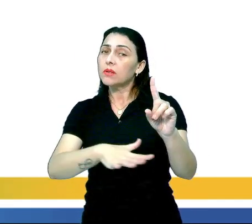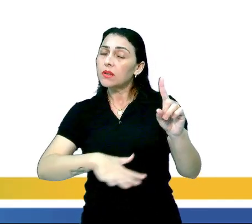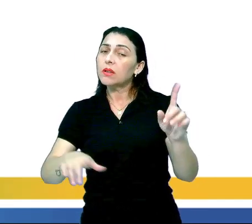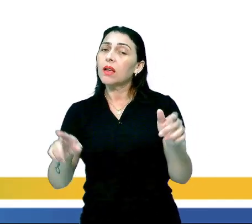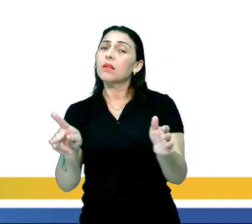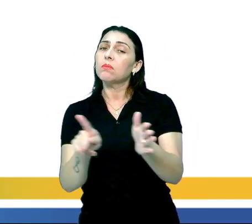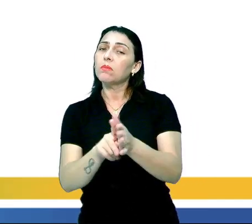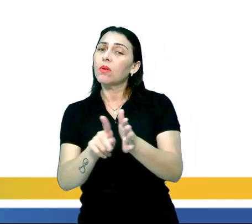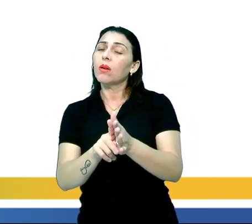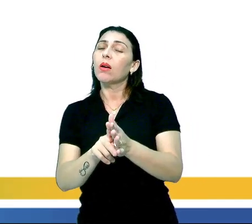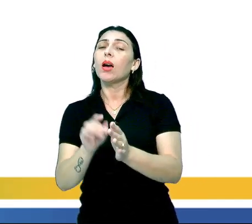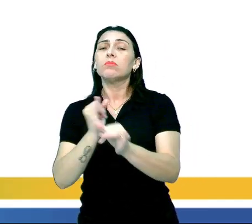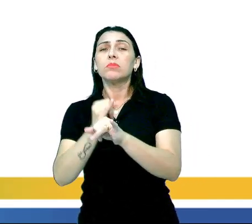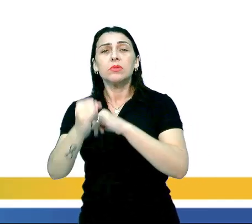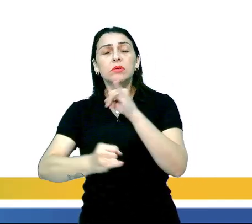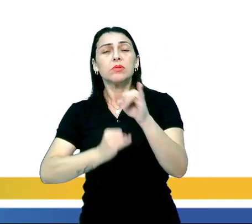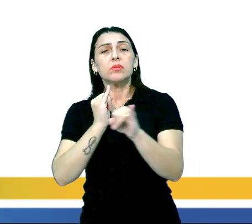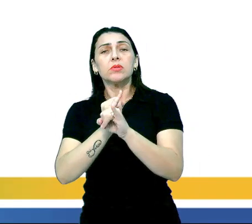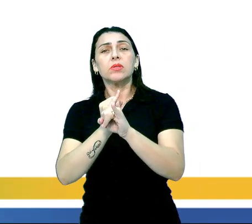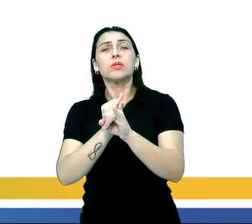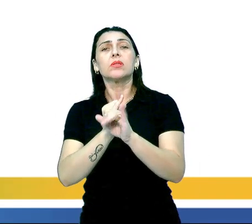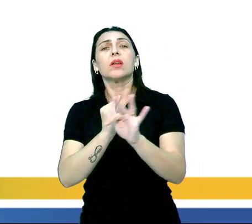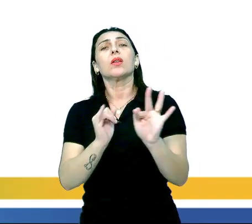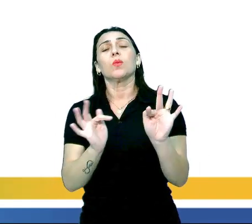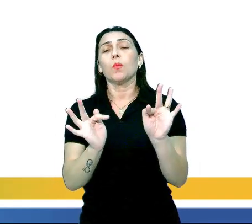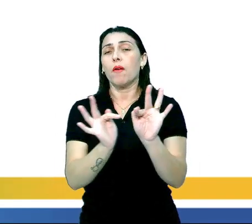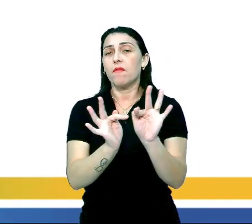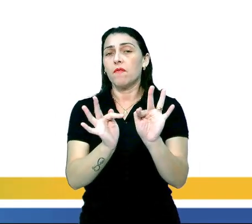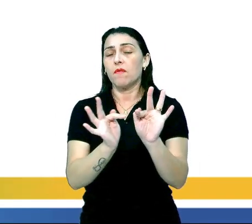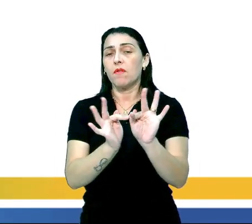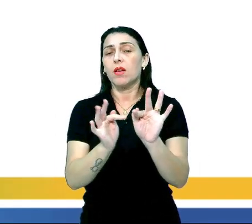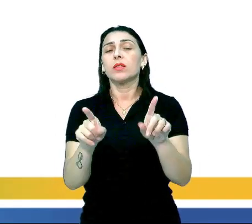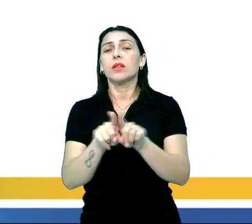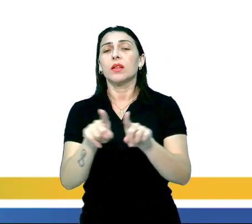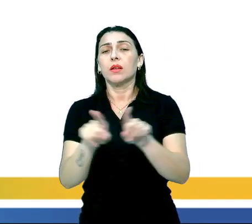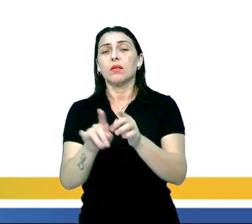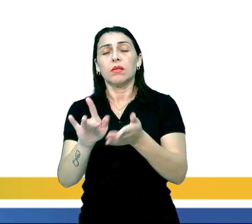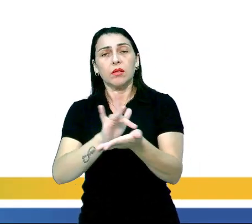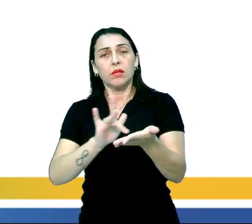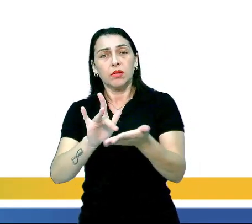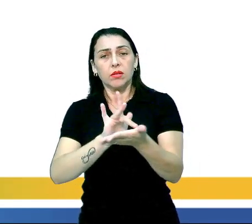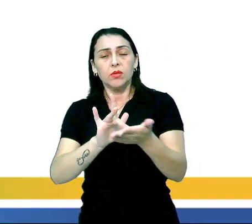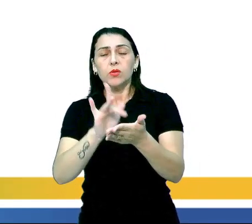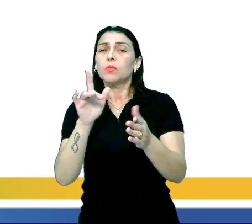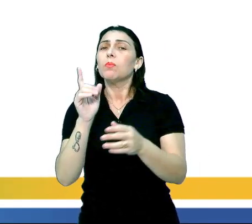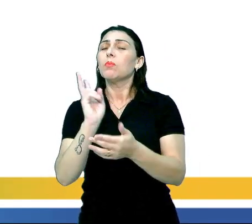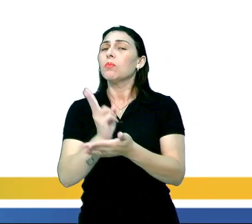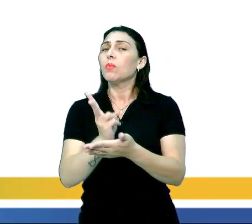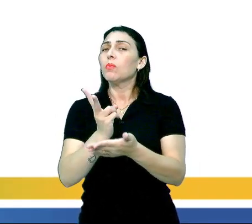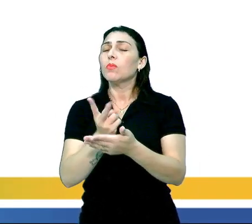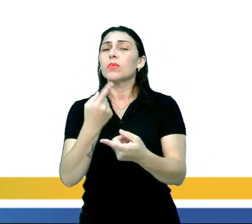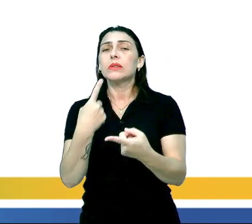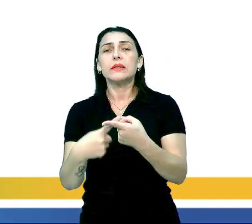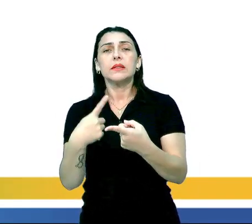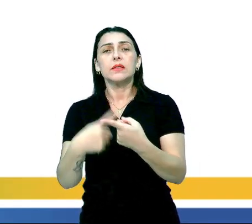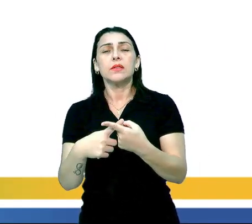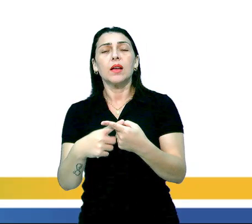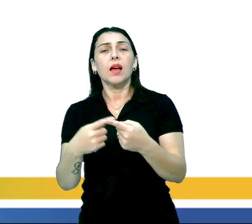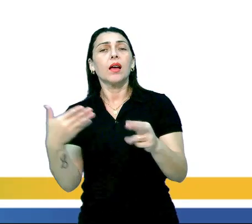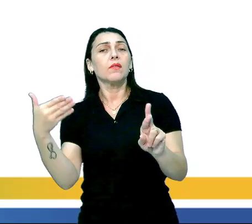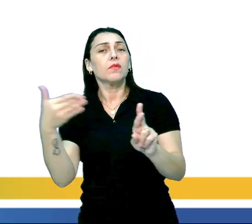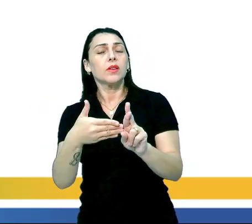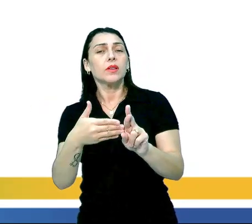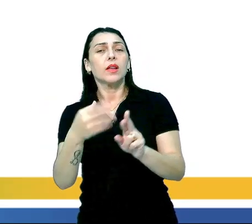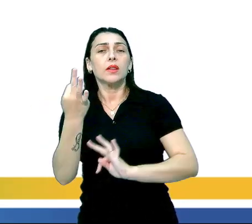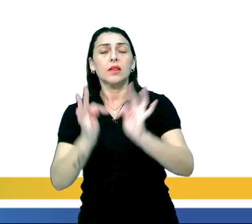outro, né, com sinal de internet, está com um tablet na mão e está flutuando, justamente fazendo ênfase